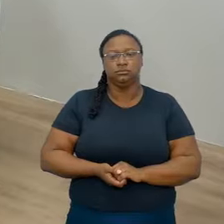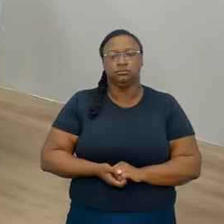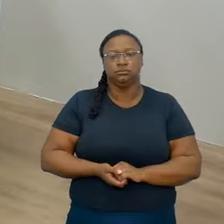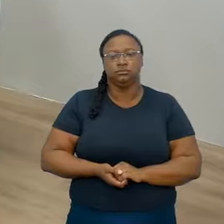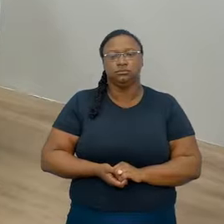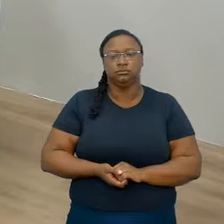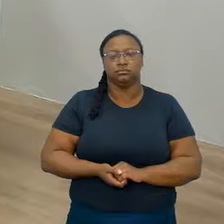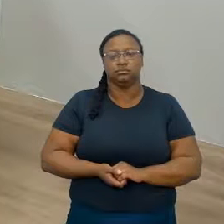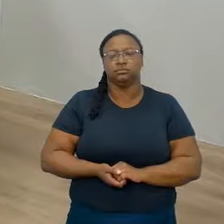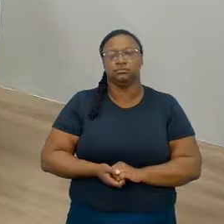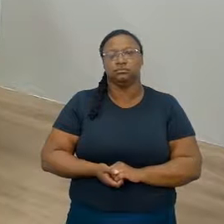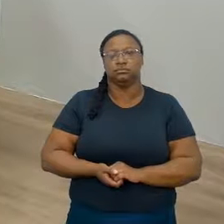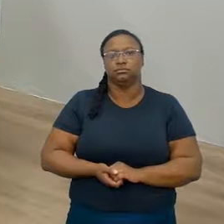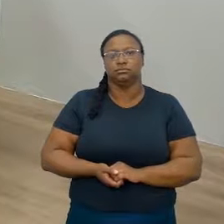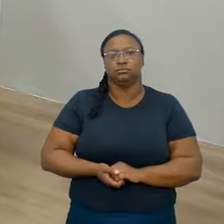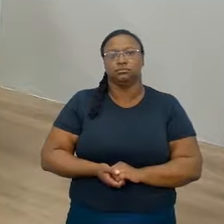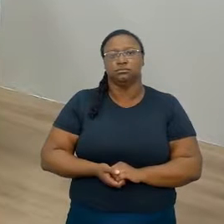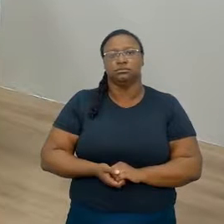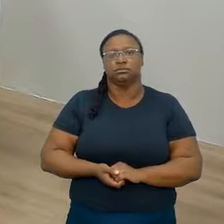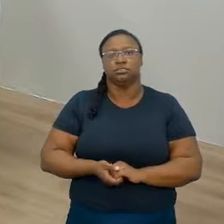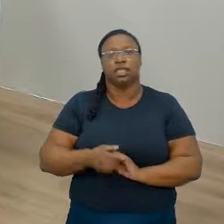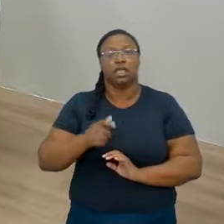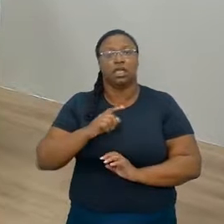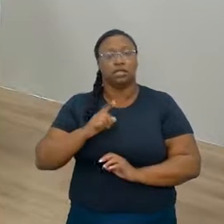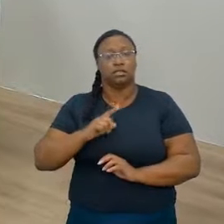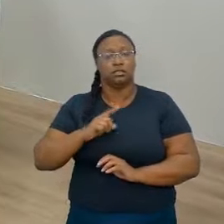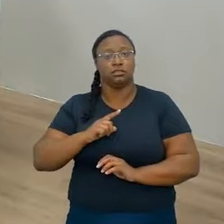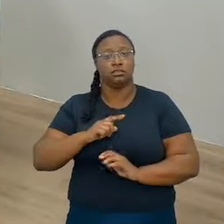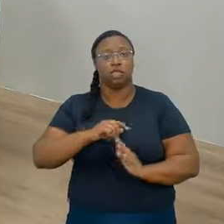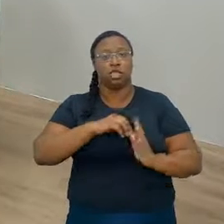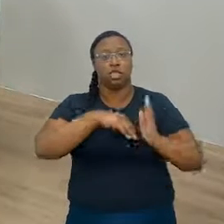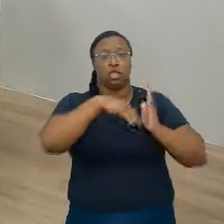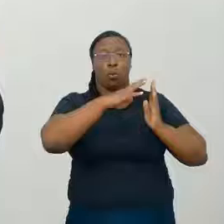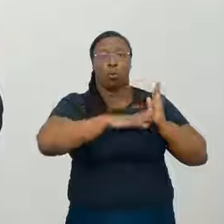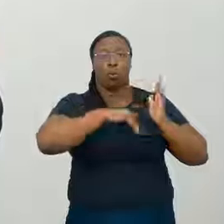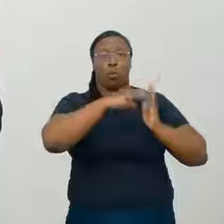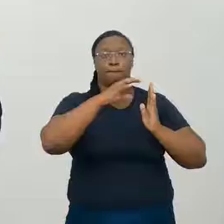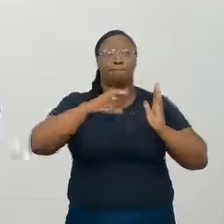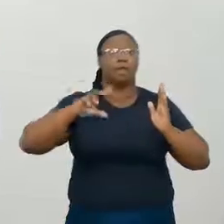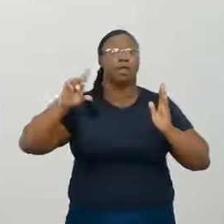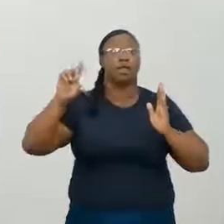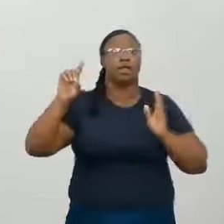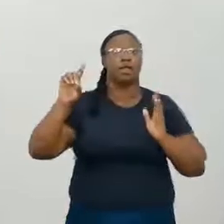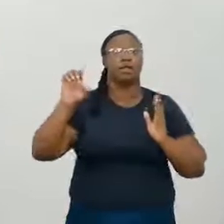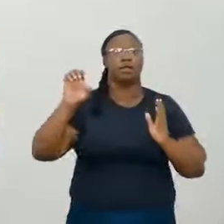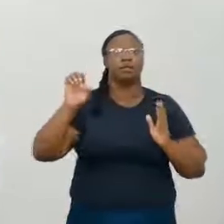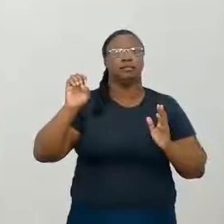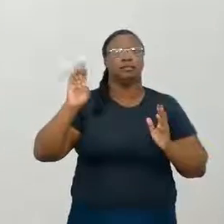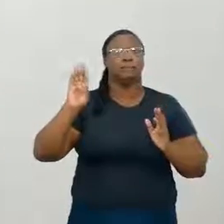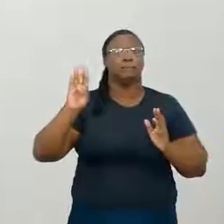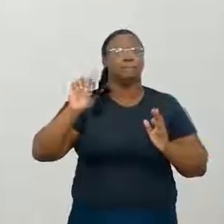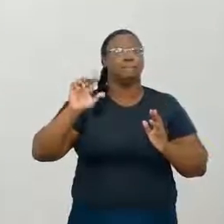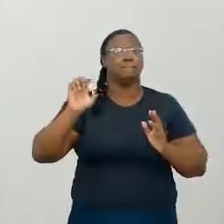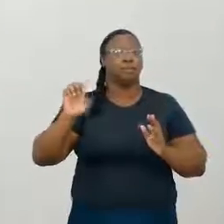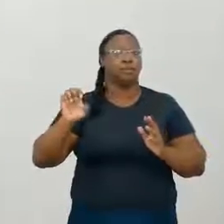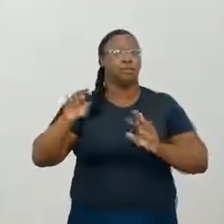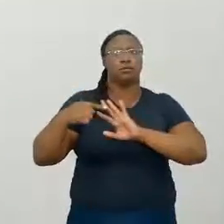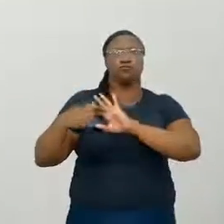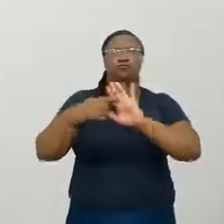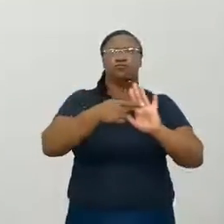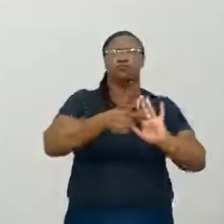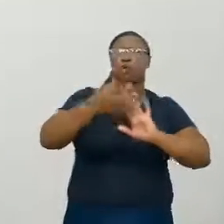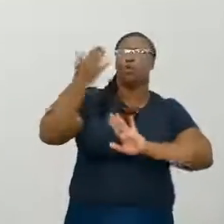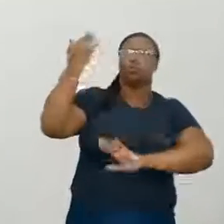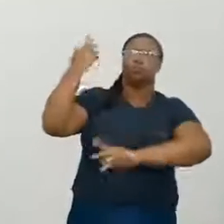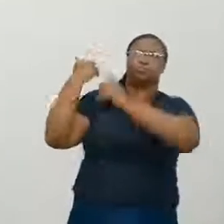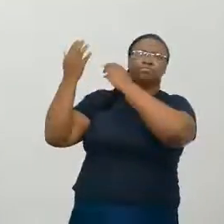uma das obras do Debré, que ele retrata uma roda de capoeira, e já no século